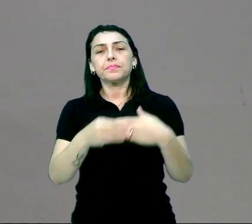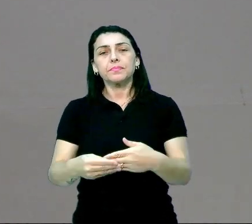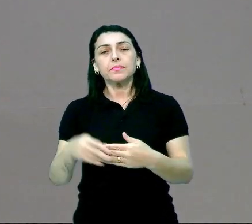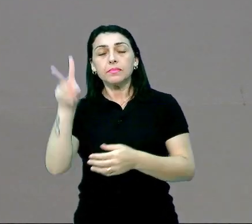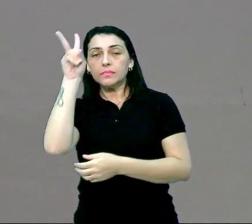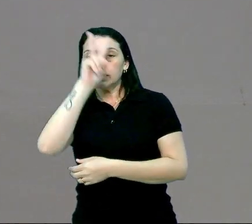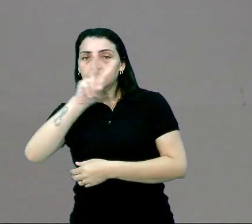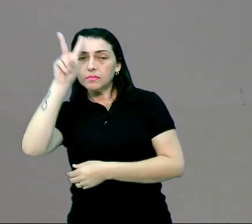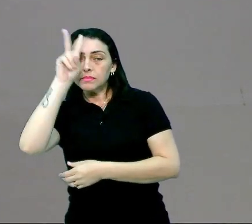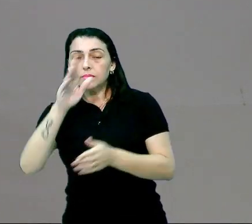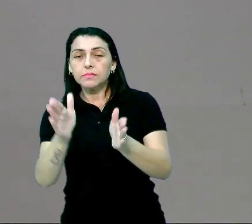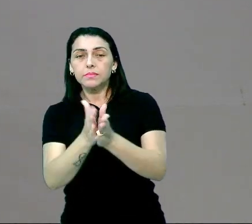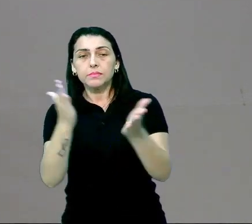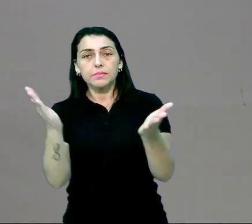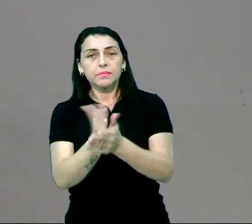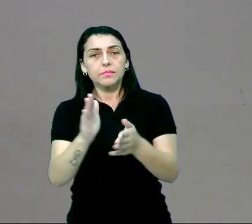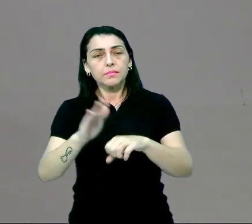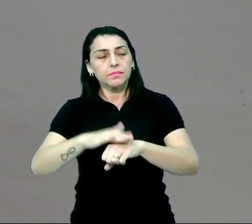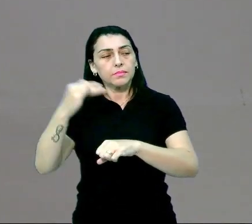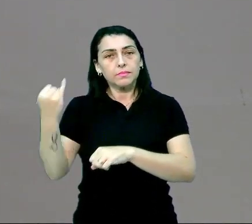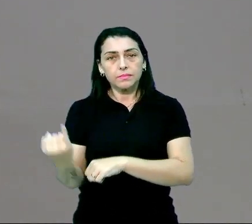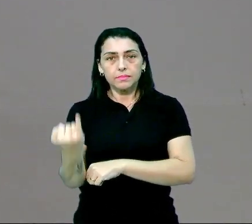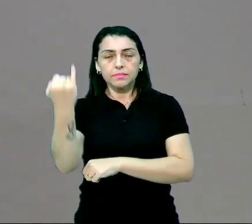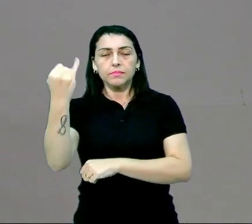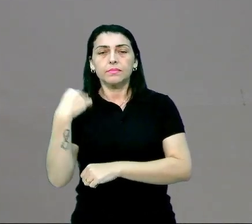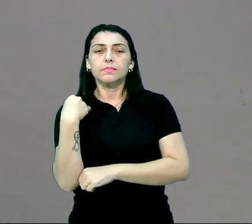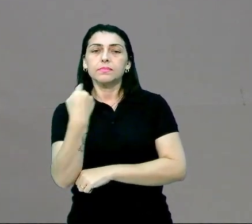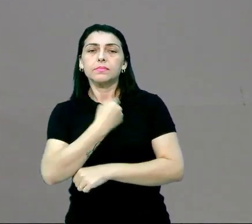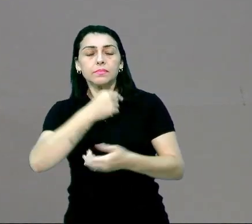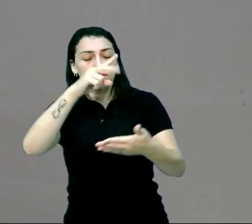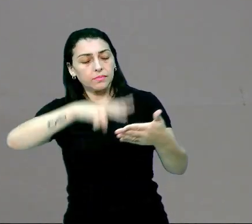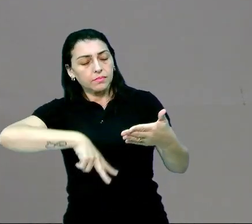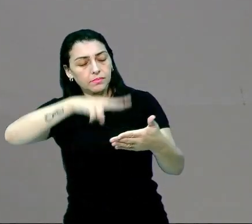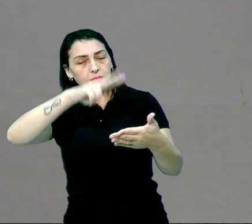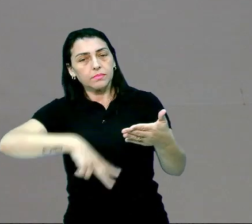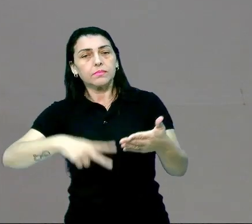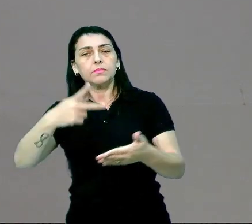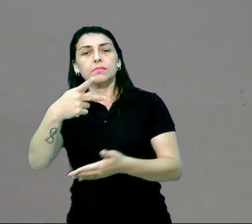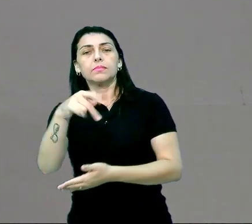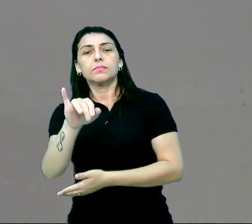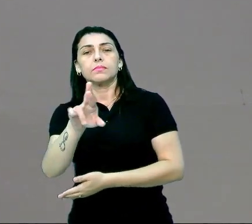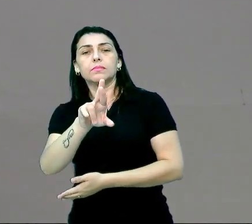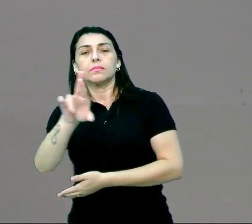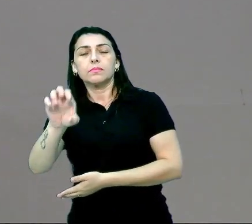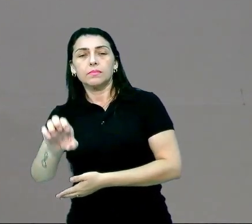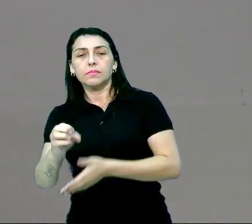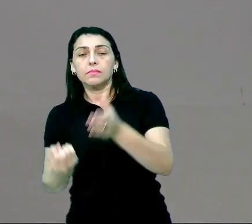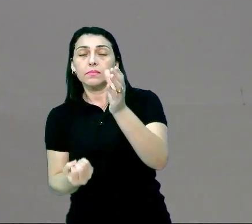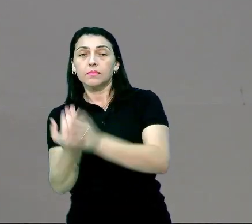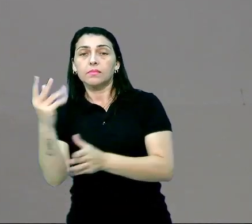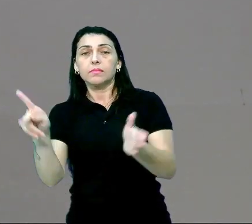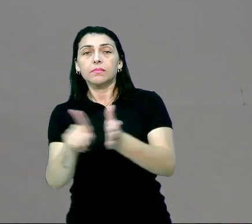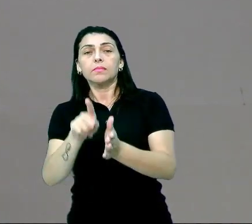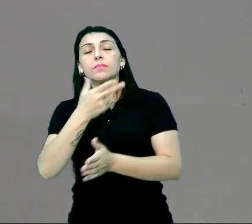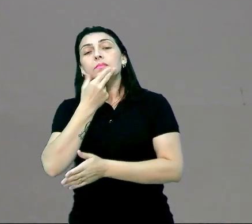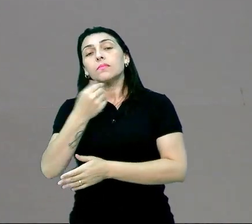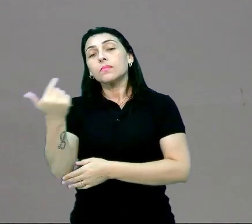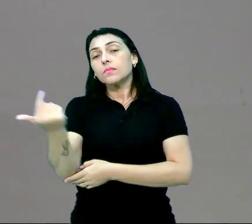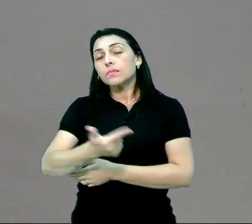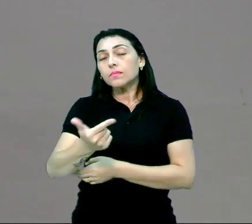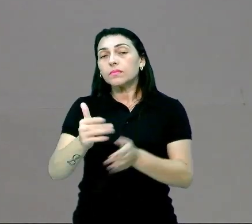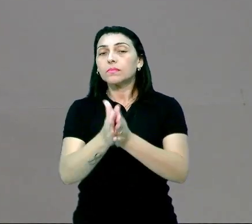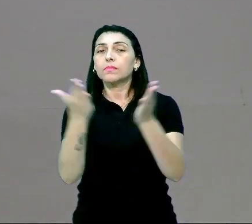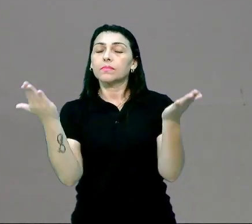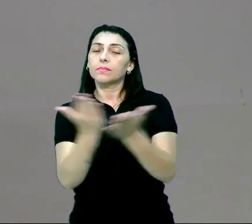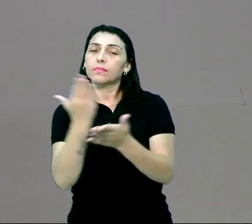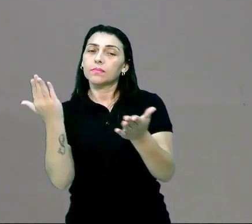de ressaltar que o livro mais importante para a gente ler do Pierre Teilhard de Chardin é O Fenômeno Humano. E o segundo livro,